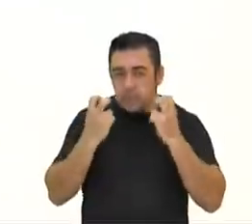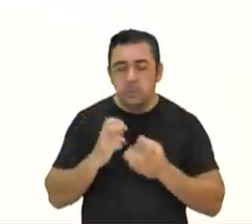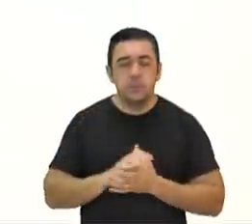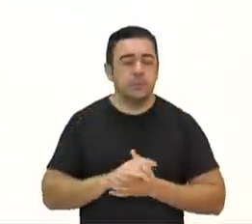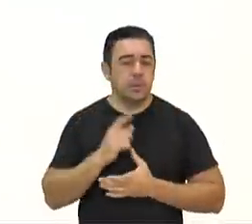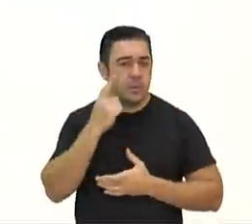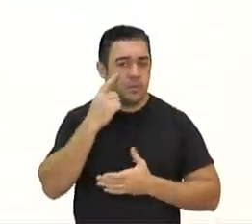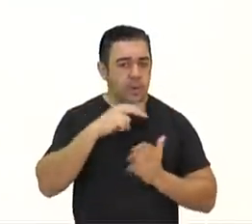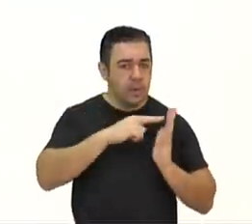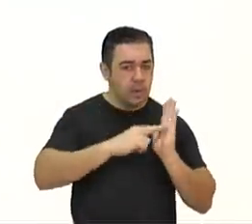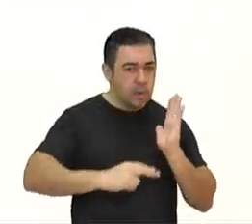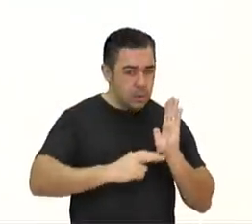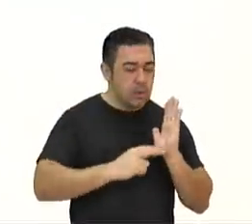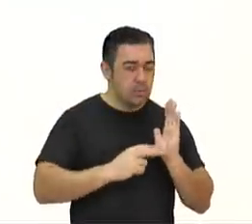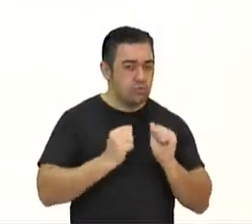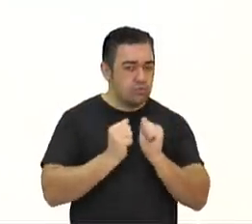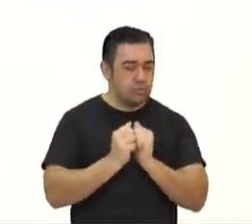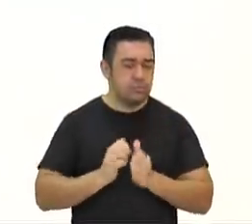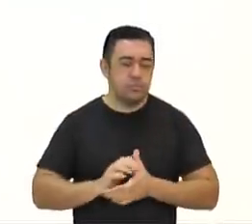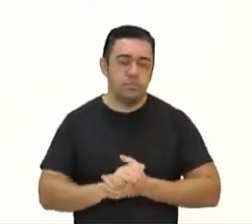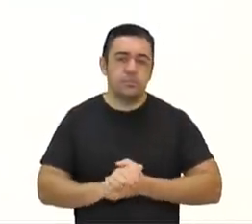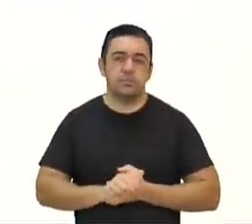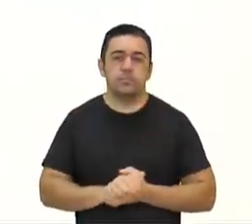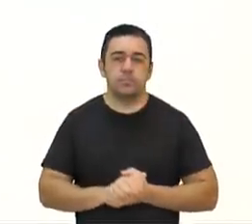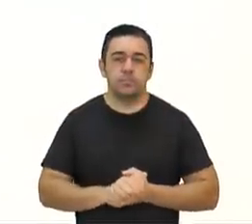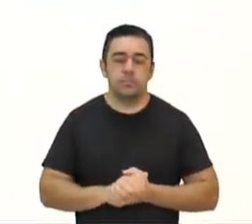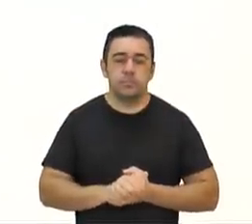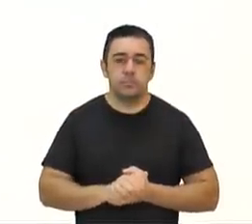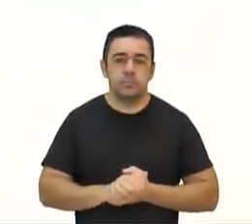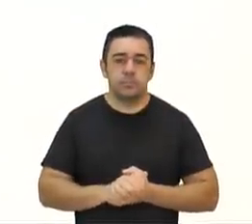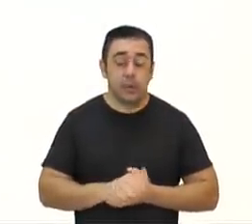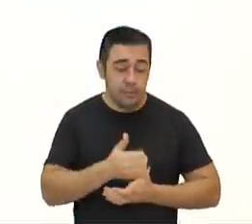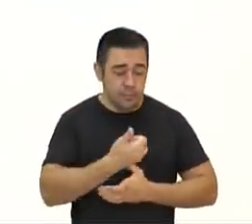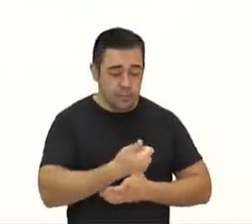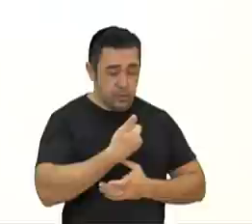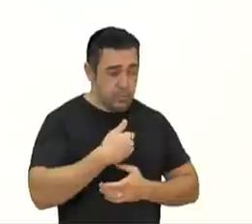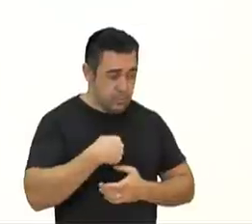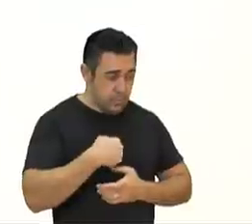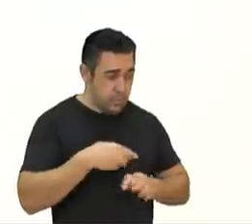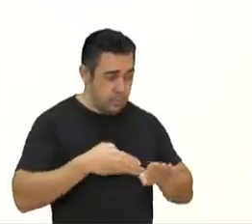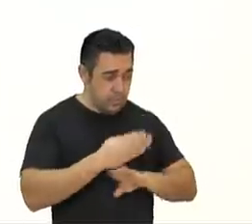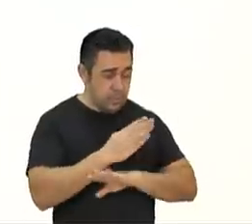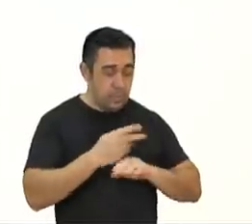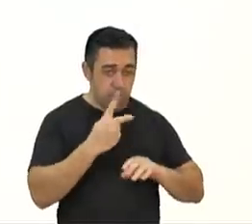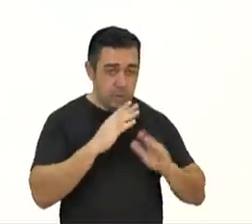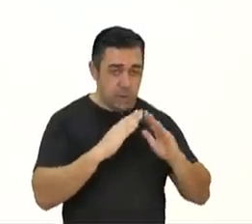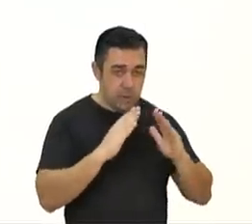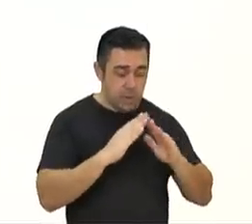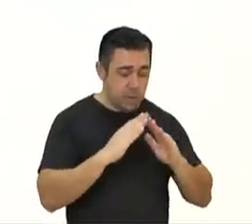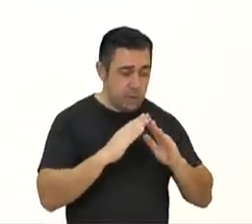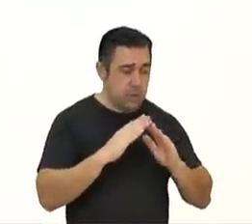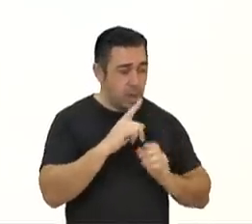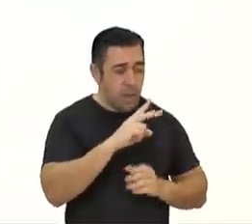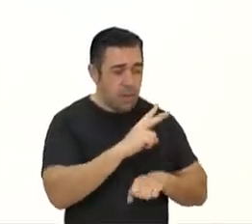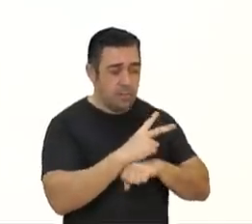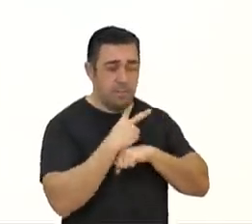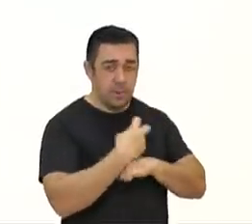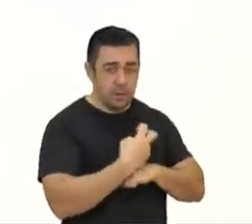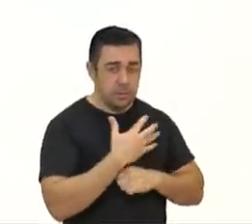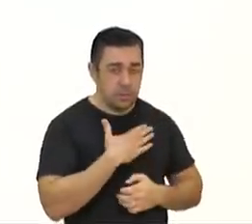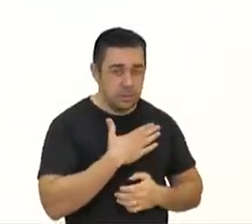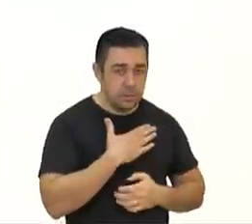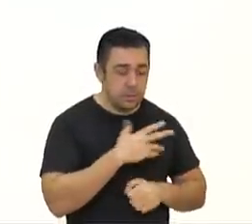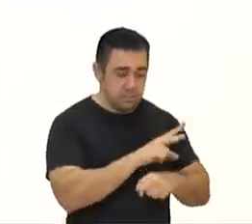ler junto mais esse fragmento do texto. Disse-me que eu passasse pela sua casa no dia seguinte e que ela o emprestaria. No